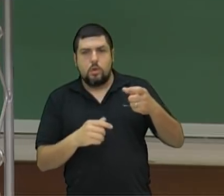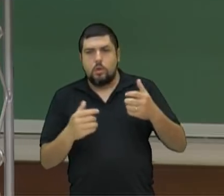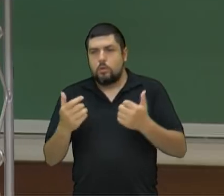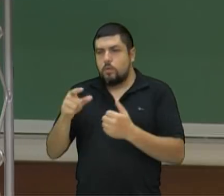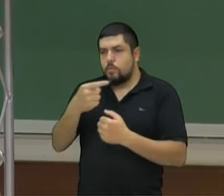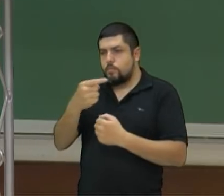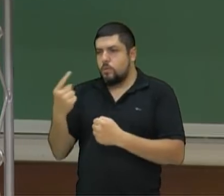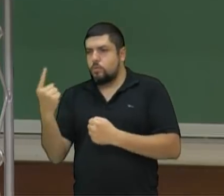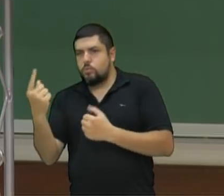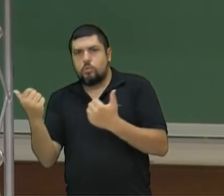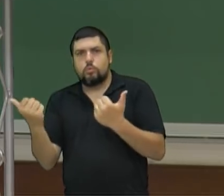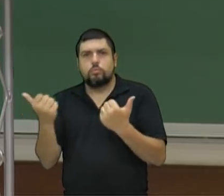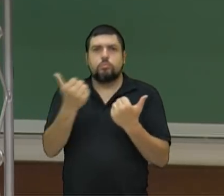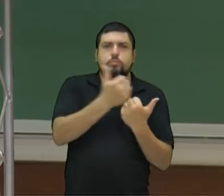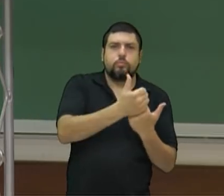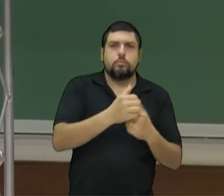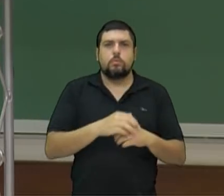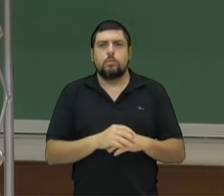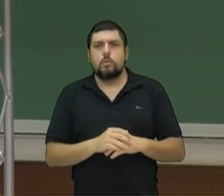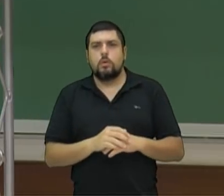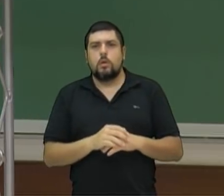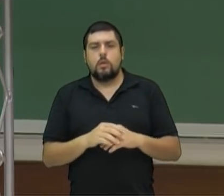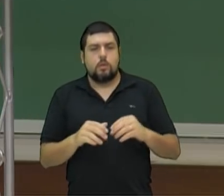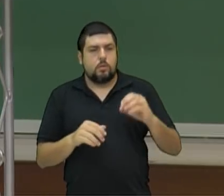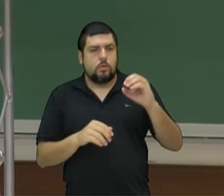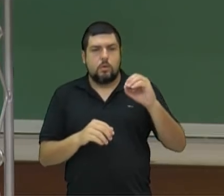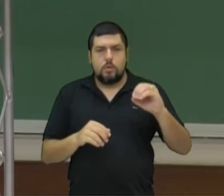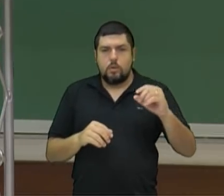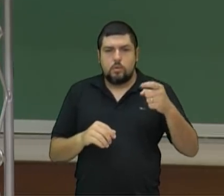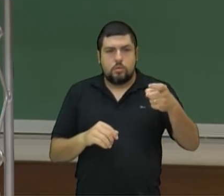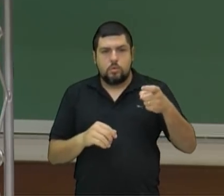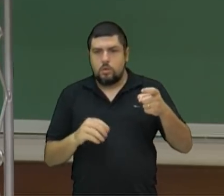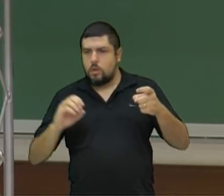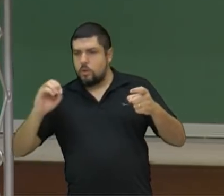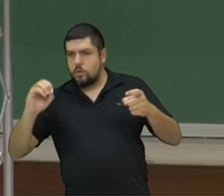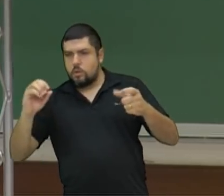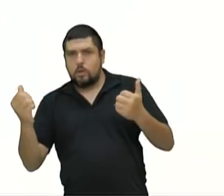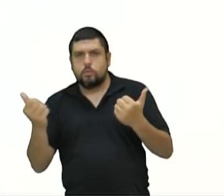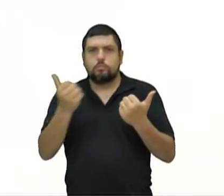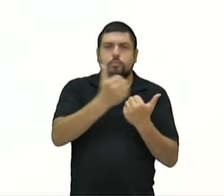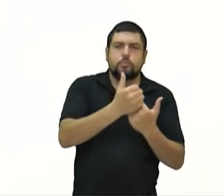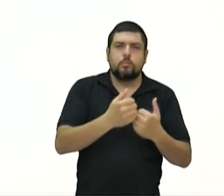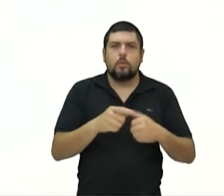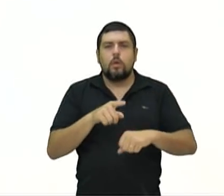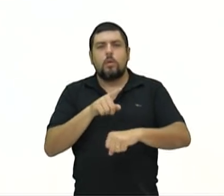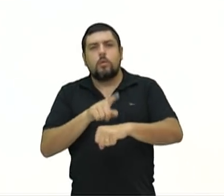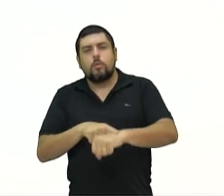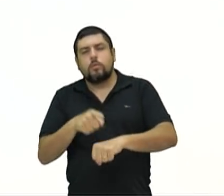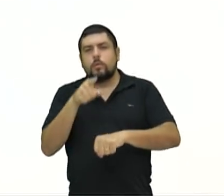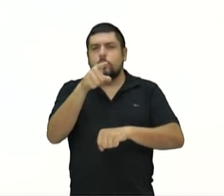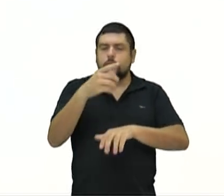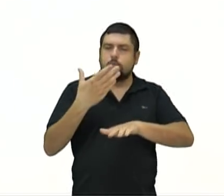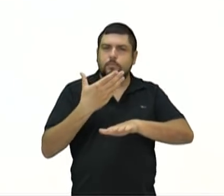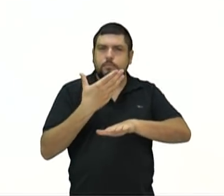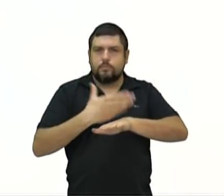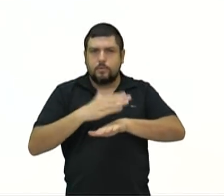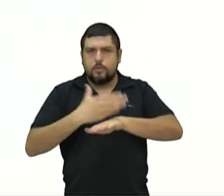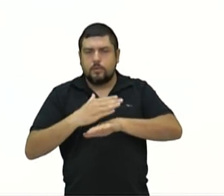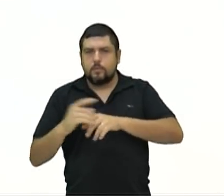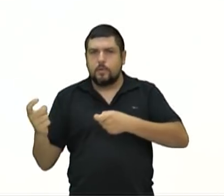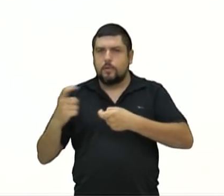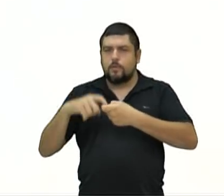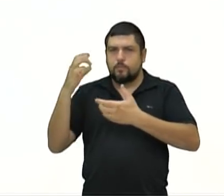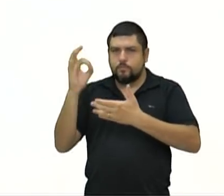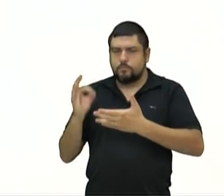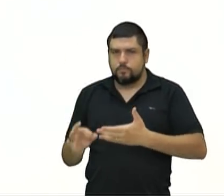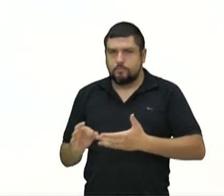de 1, módulo de 0, perdão, módulo de 1 e módulo de 2. Vou deixar um tempinho aí para vocês completarem essa tabela e já voltamos